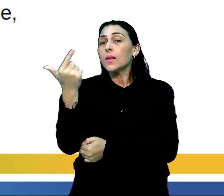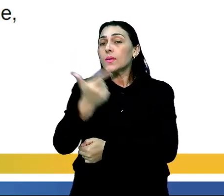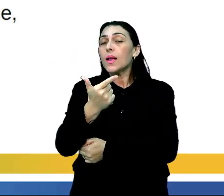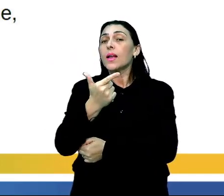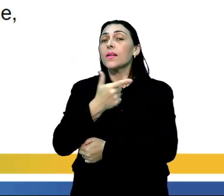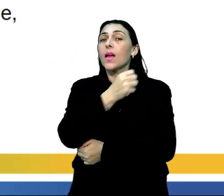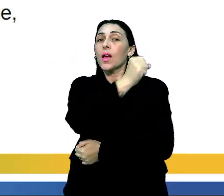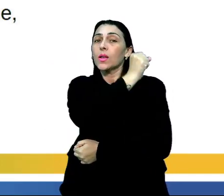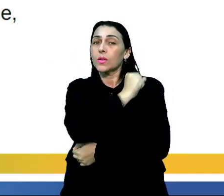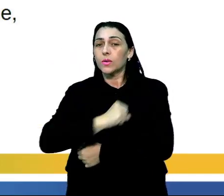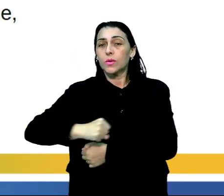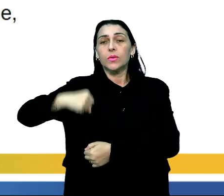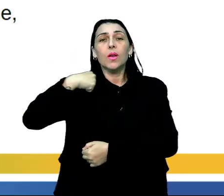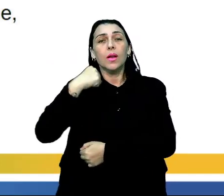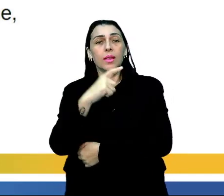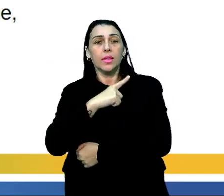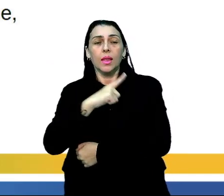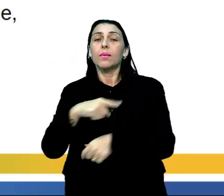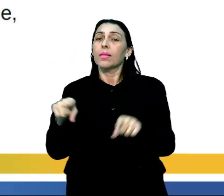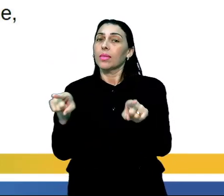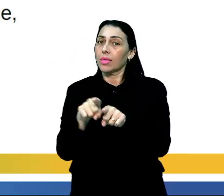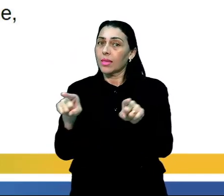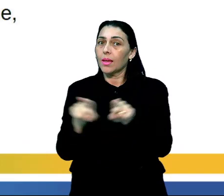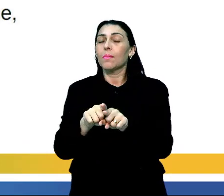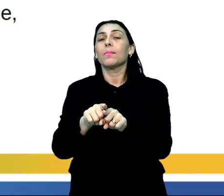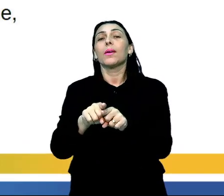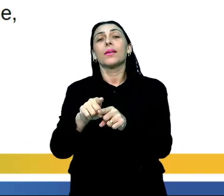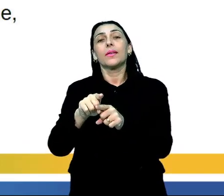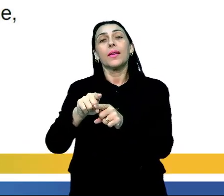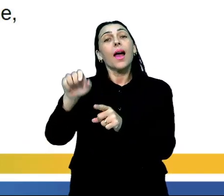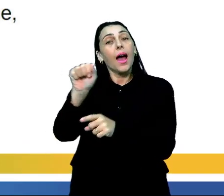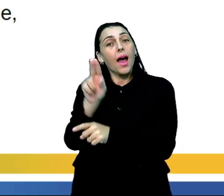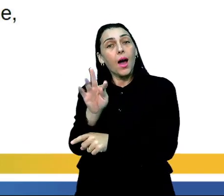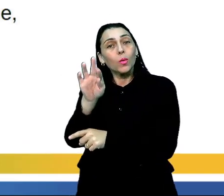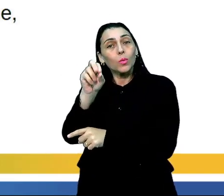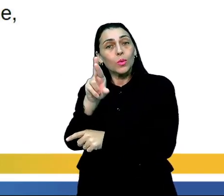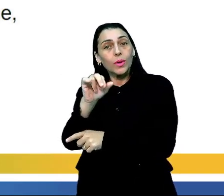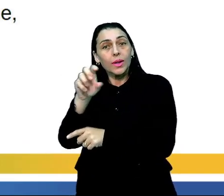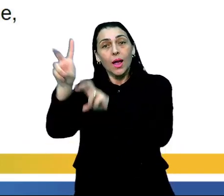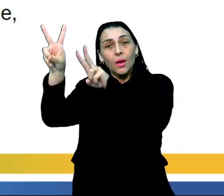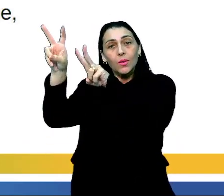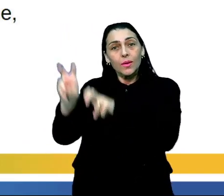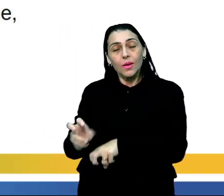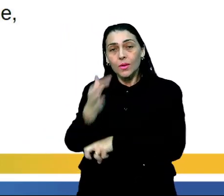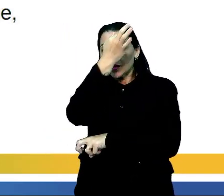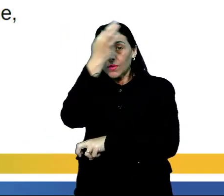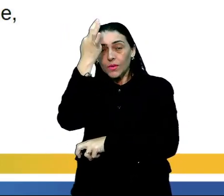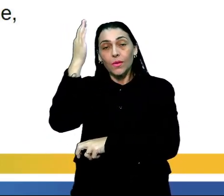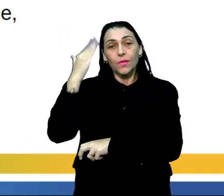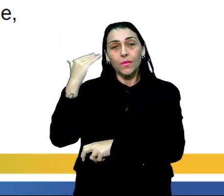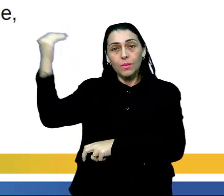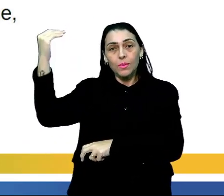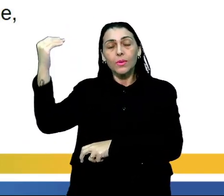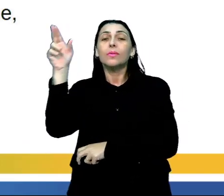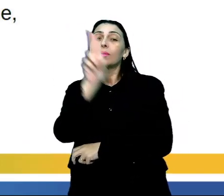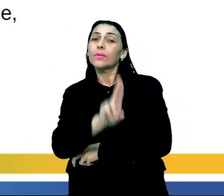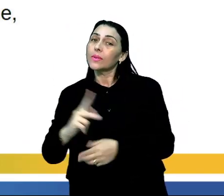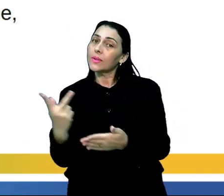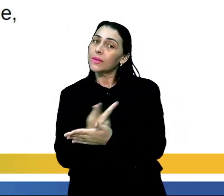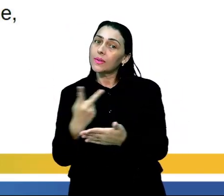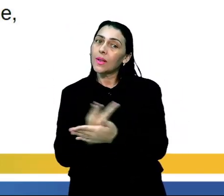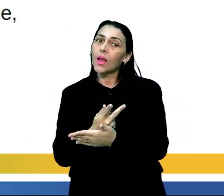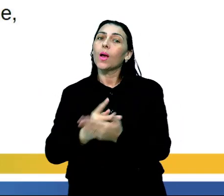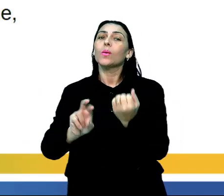segundo Sócrates, nós temos aí também um argumento de autoridade, eu estou usando uma citação de um filósofo famoso, os erros são